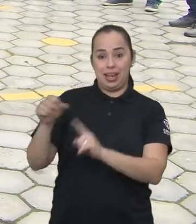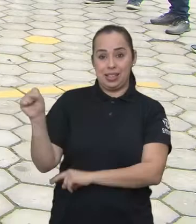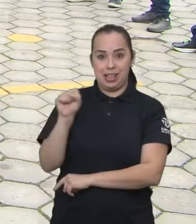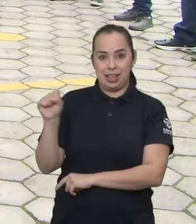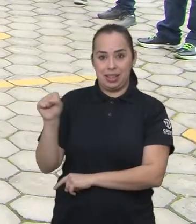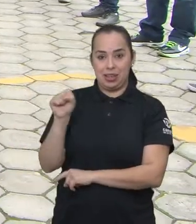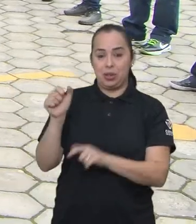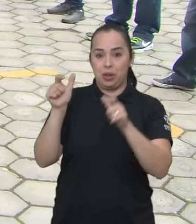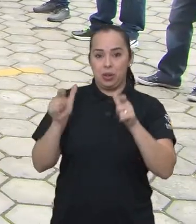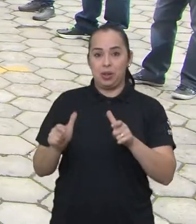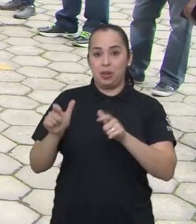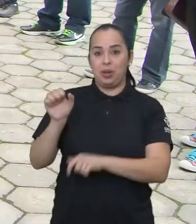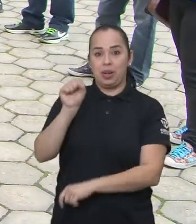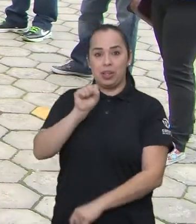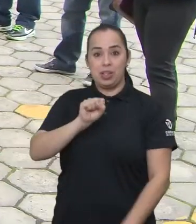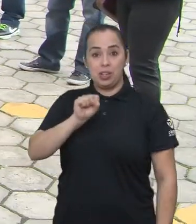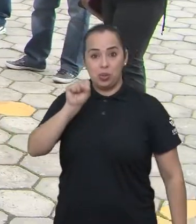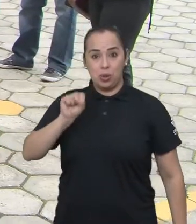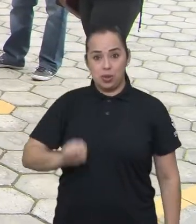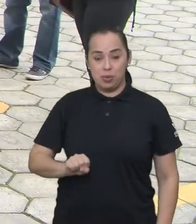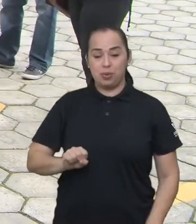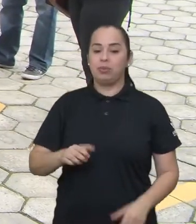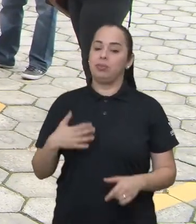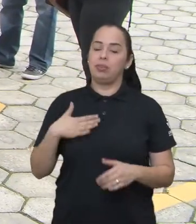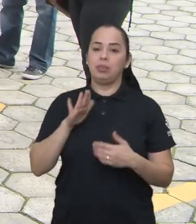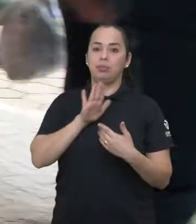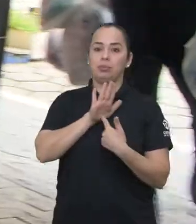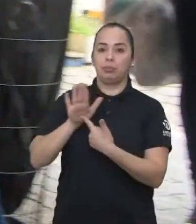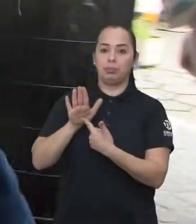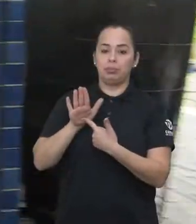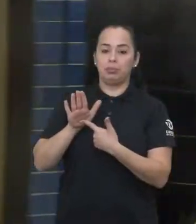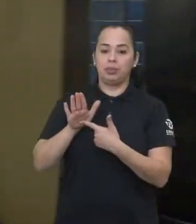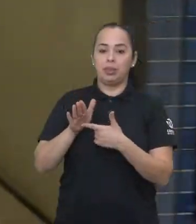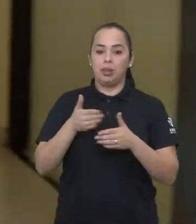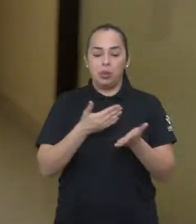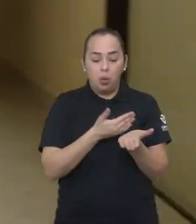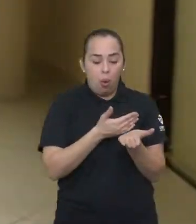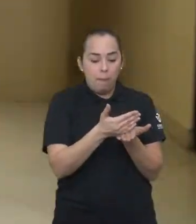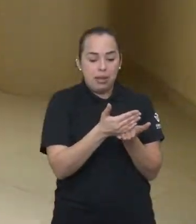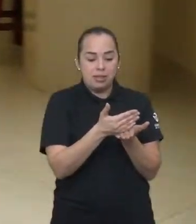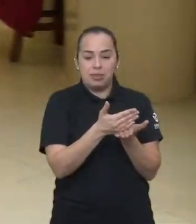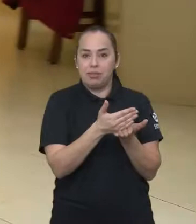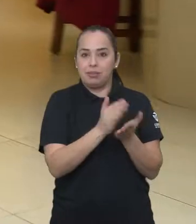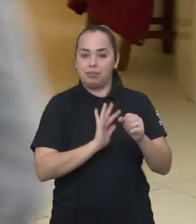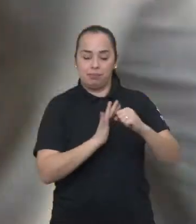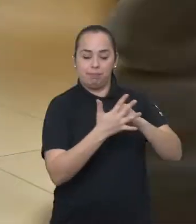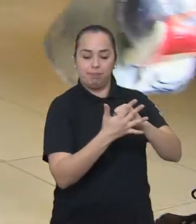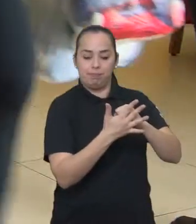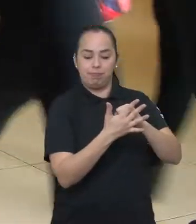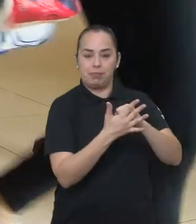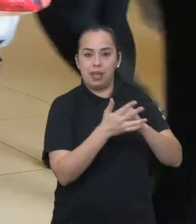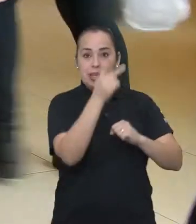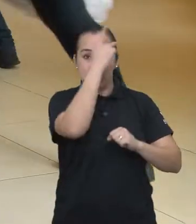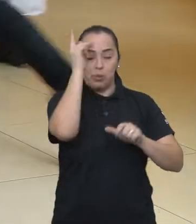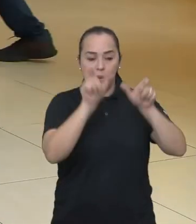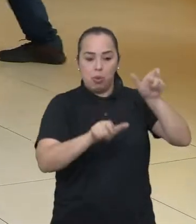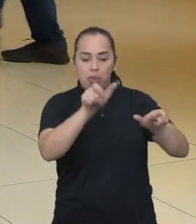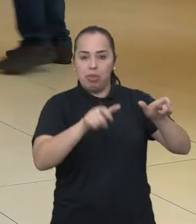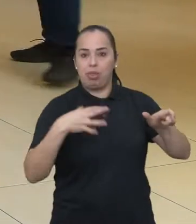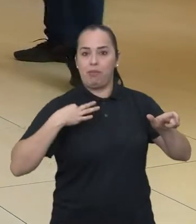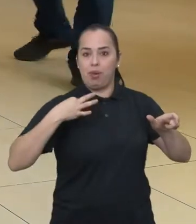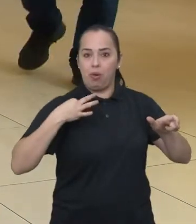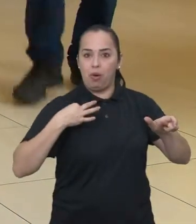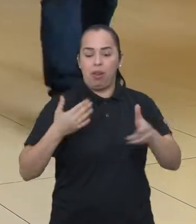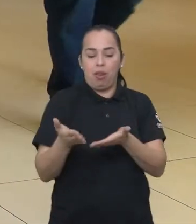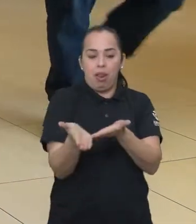localizada no jardim satélite na zona sul da cidade de um exemplo desde o início da pandemia voluntários tem arrecadado